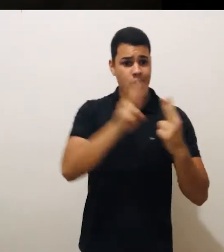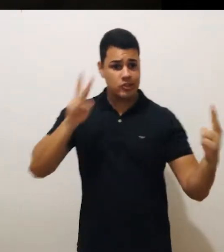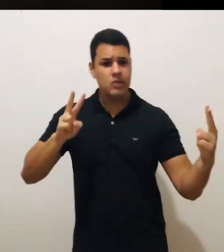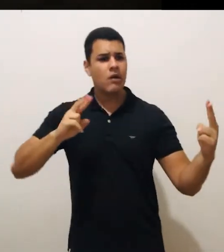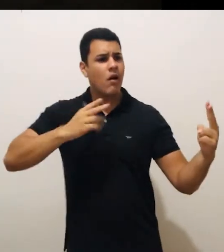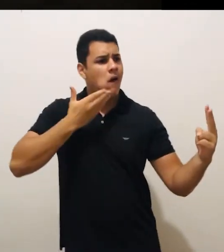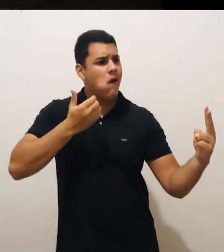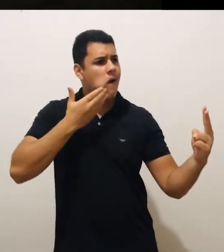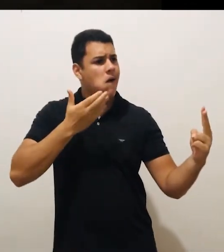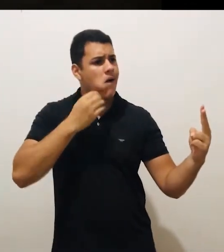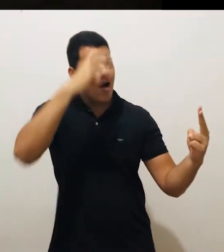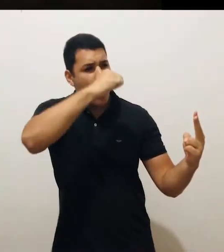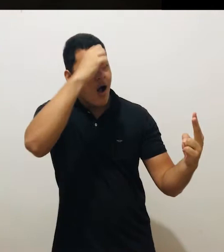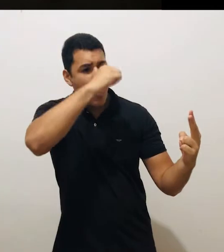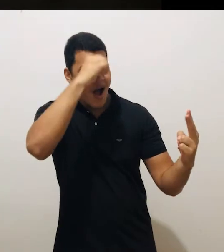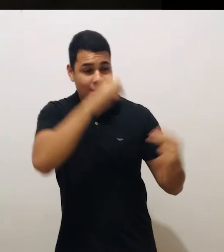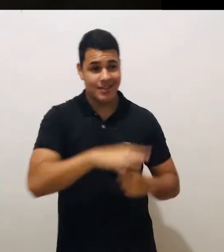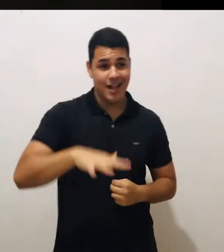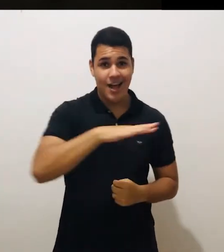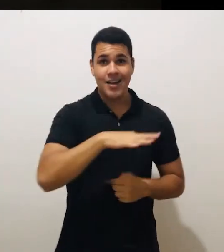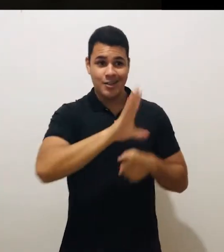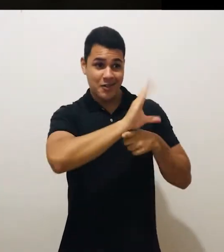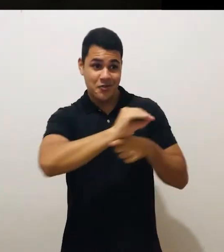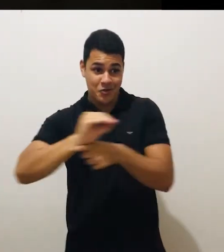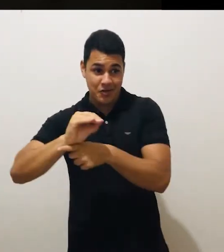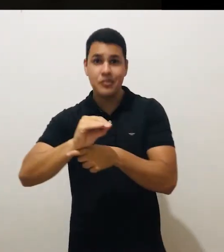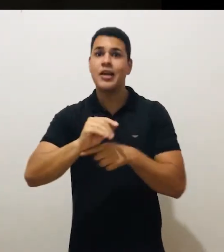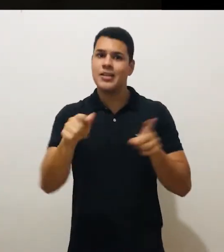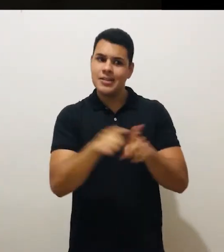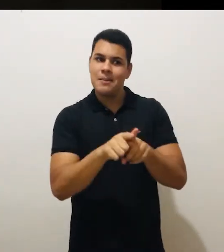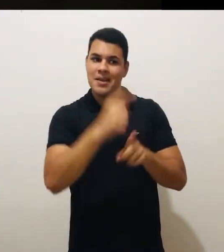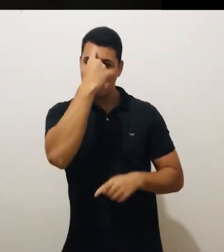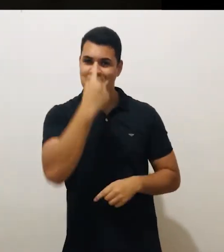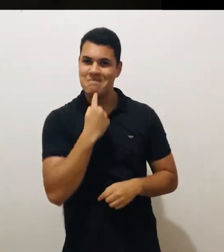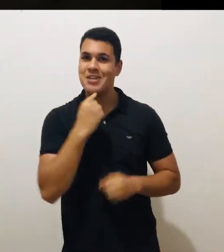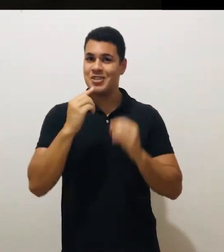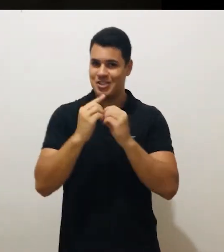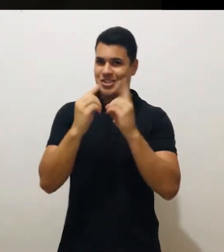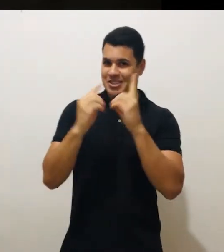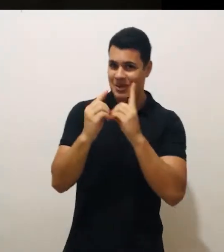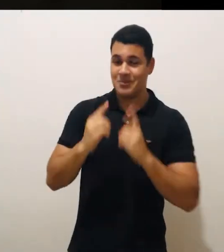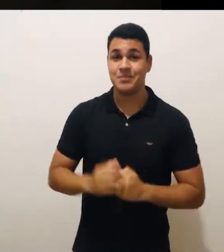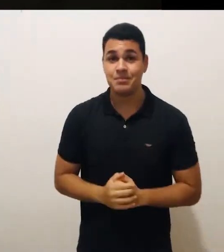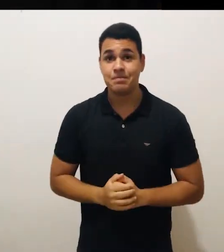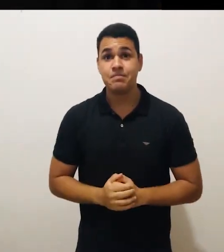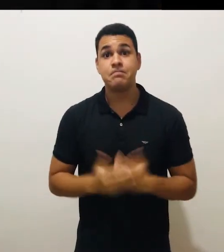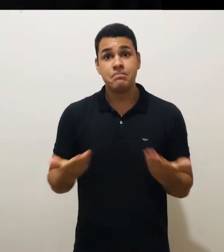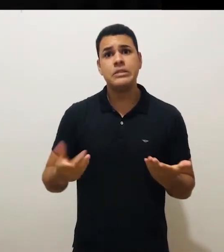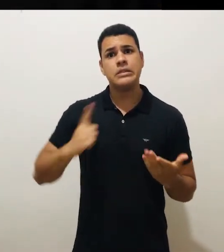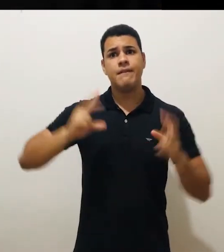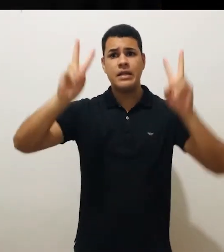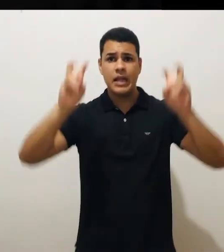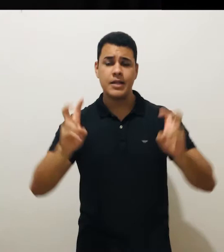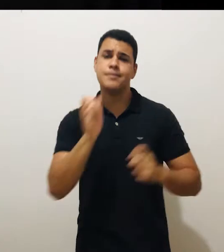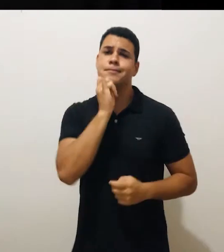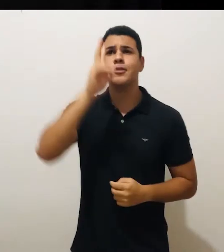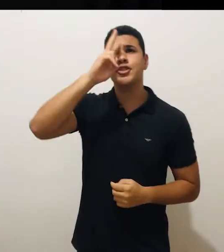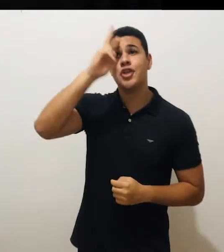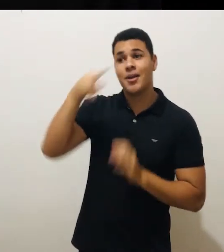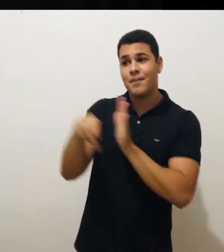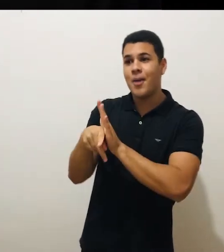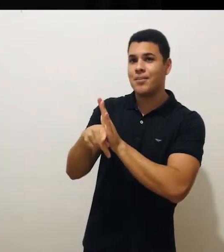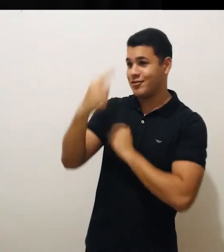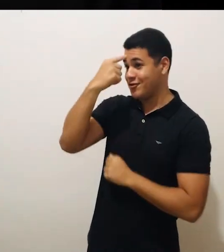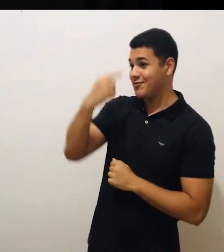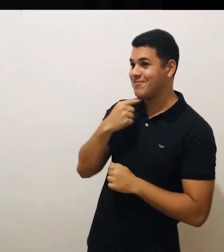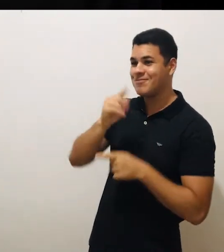distância, tiveram a oportunidade de adquirir novos conhecimentos na área da fotografia e da imagem digital. Foram abordadas questões como